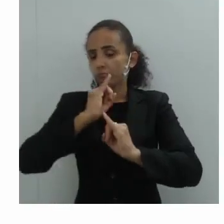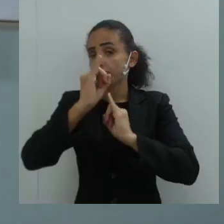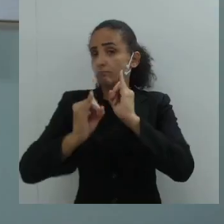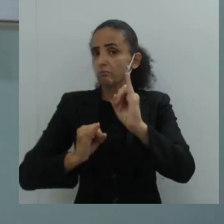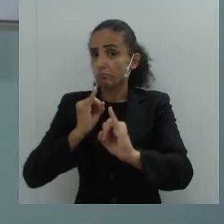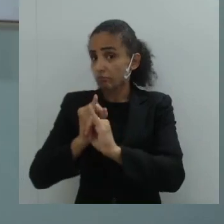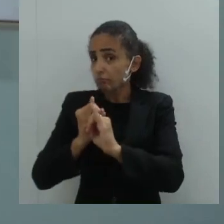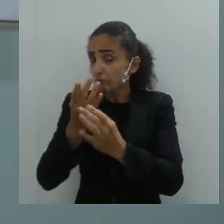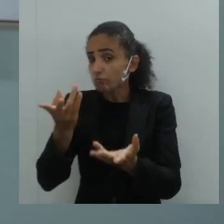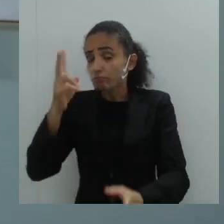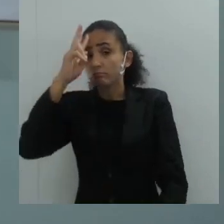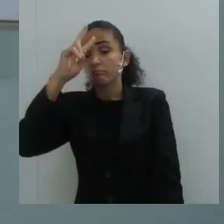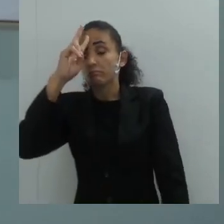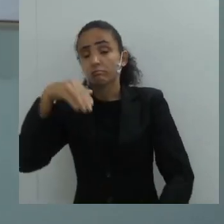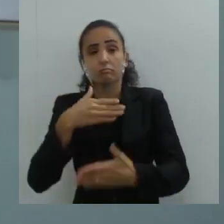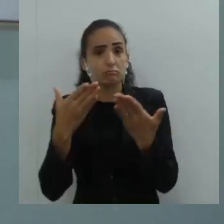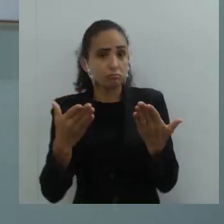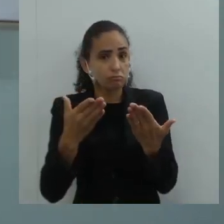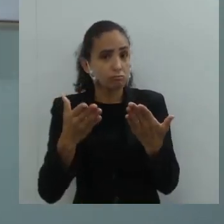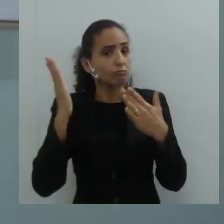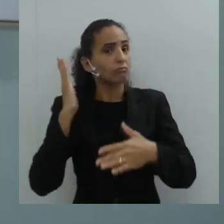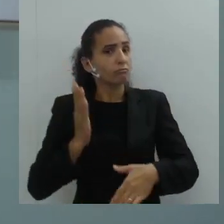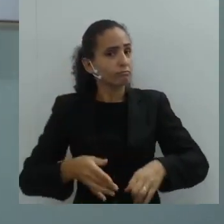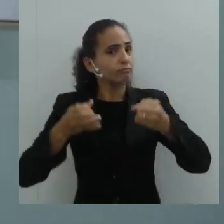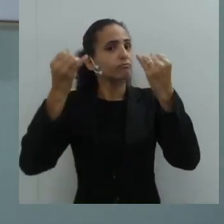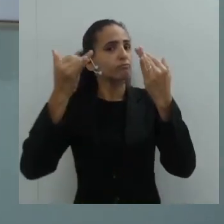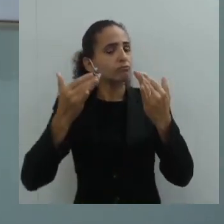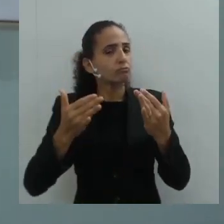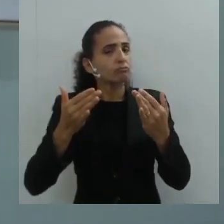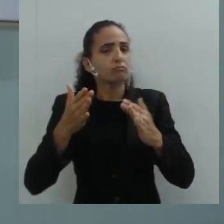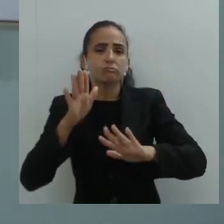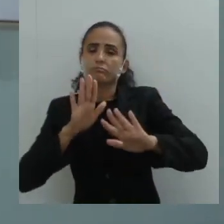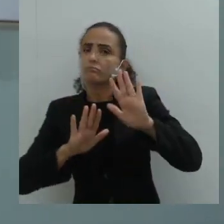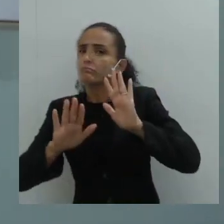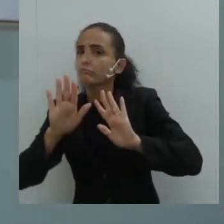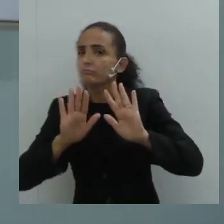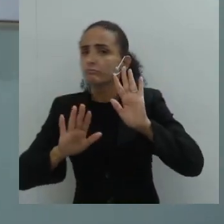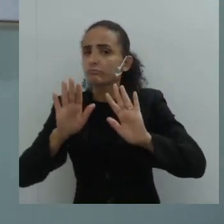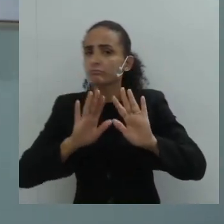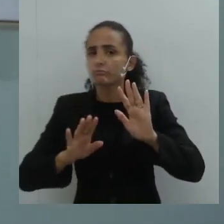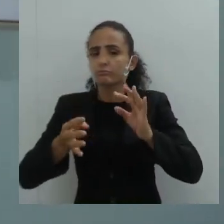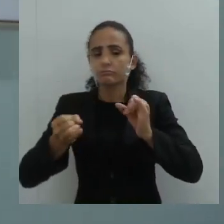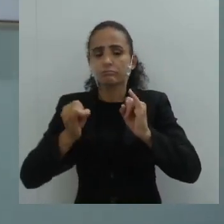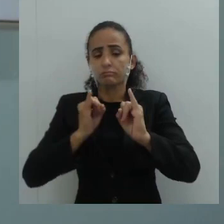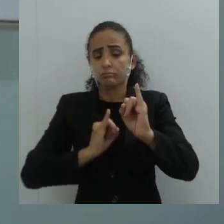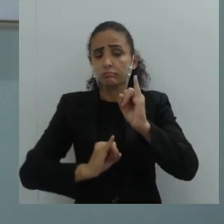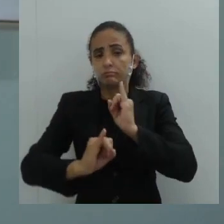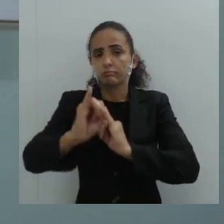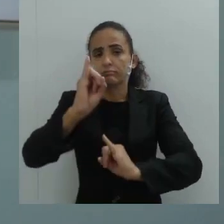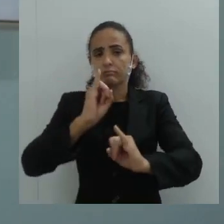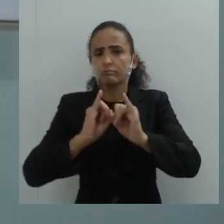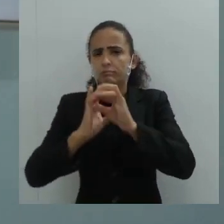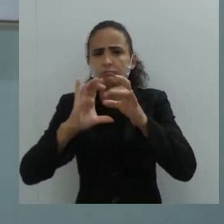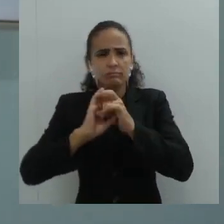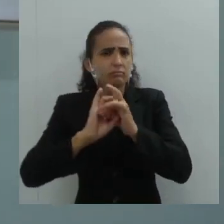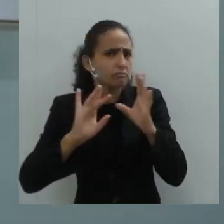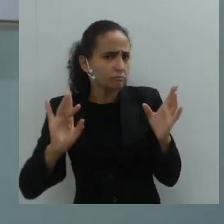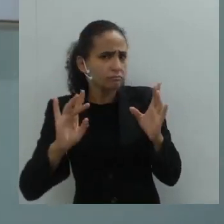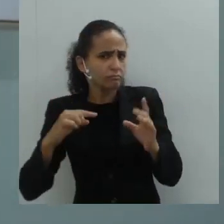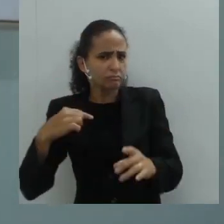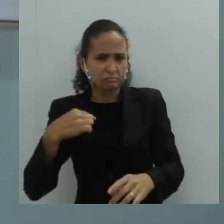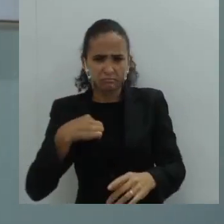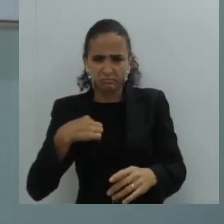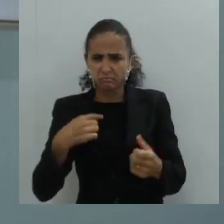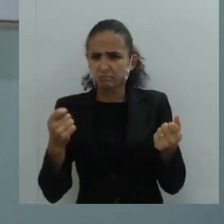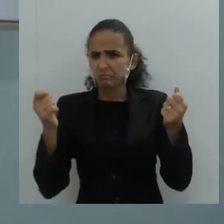que eu acabei de falar a vocês, certo? É errôneo achar que a internet é uma área livre, que eu posso